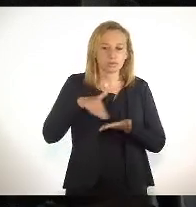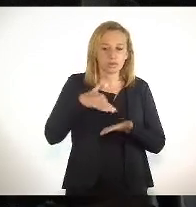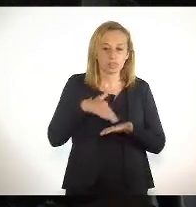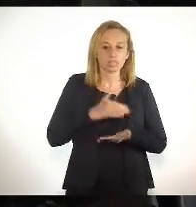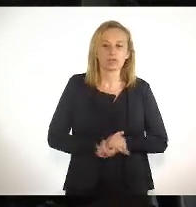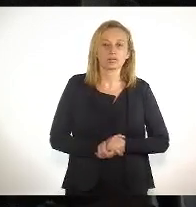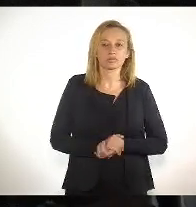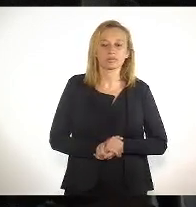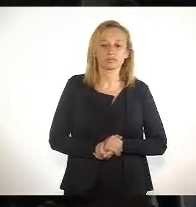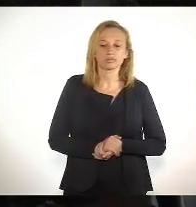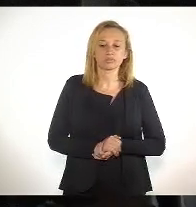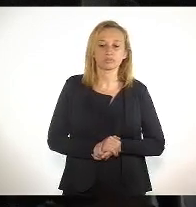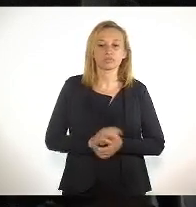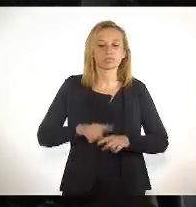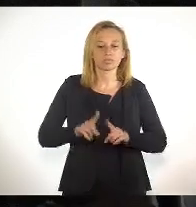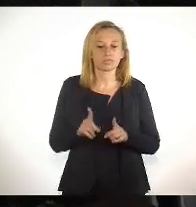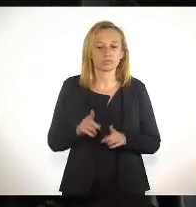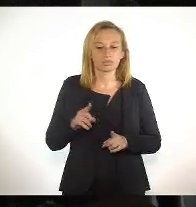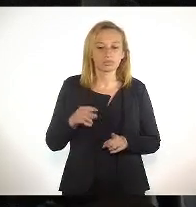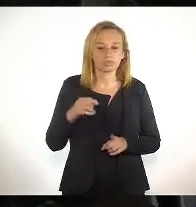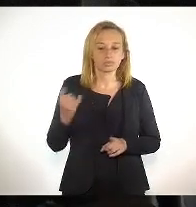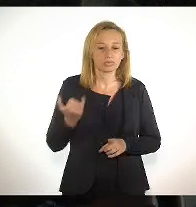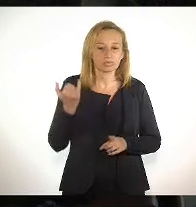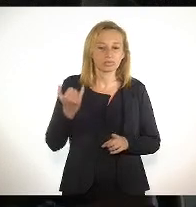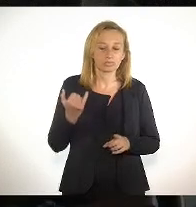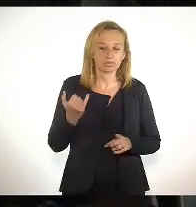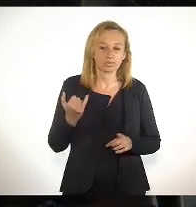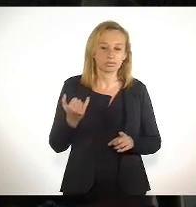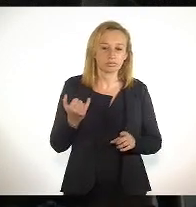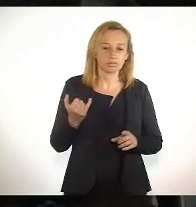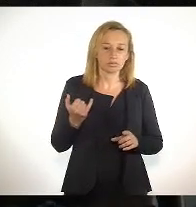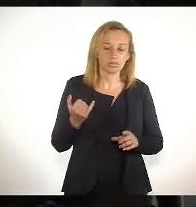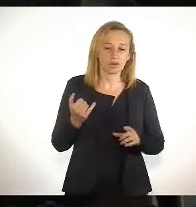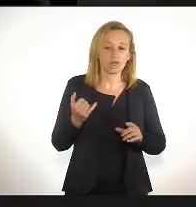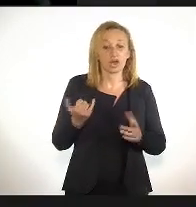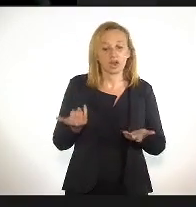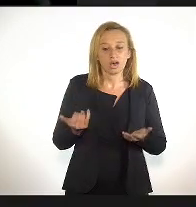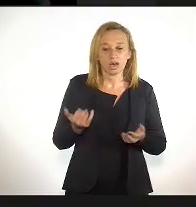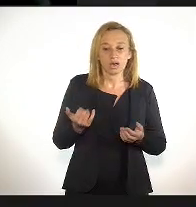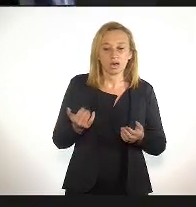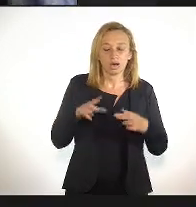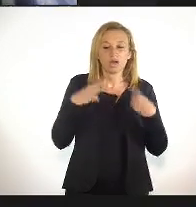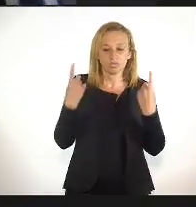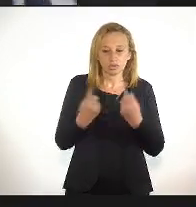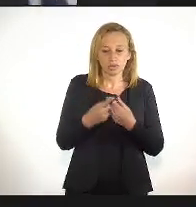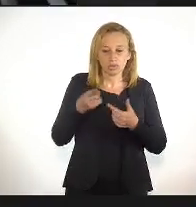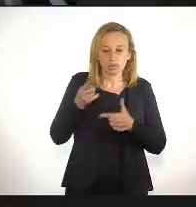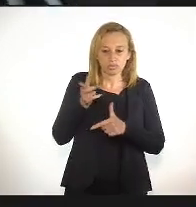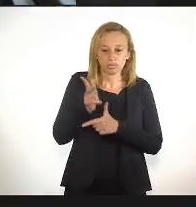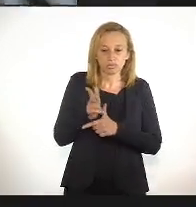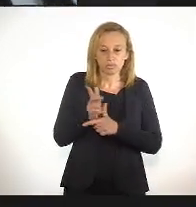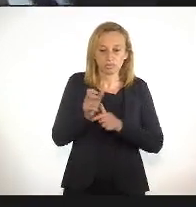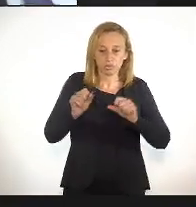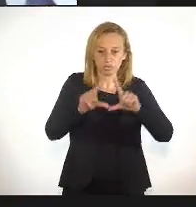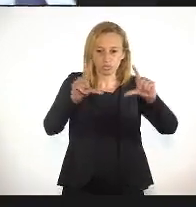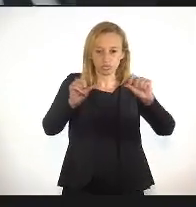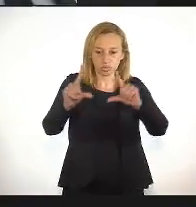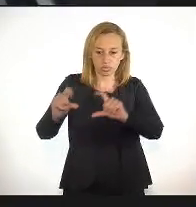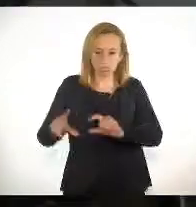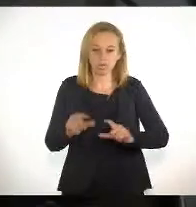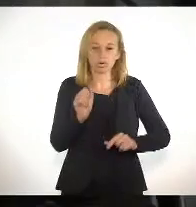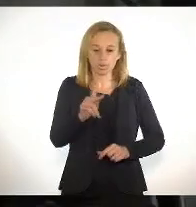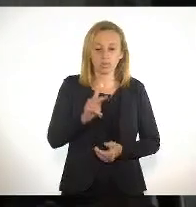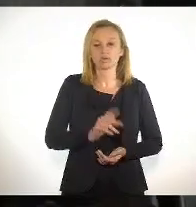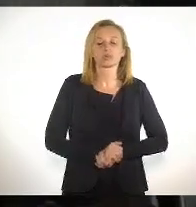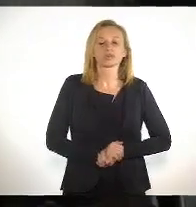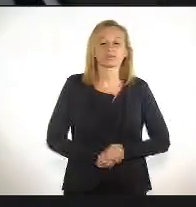secretário, mas o ideal era uma reunião remota. Uma reunião remota. Ok. Nessa situação. Tentar na